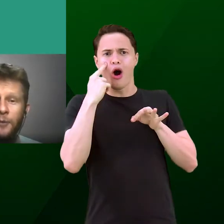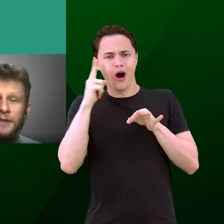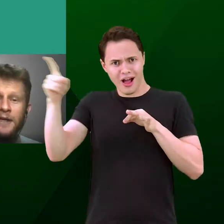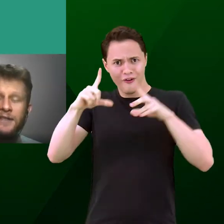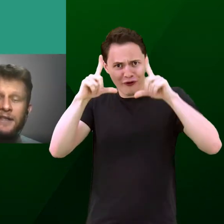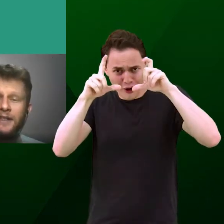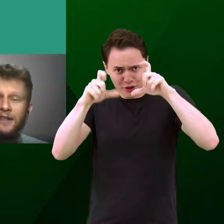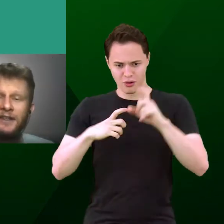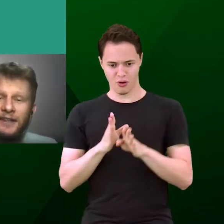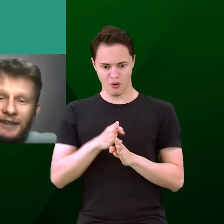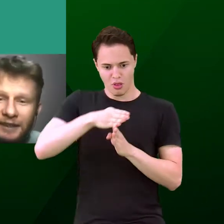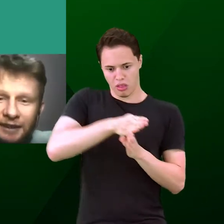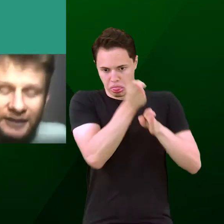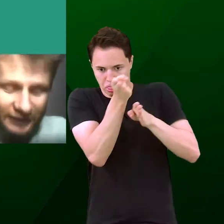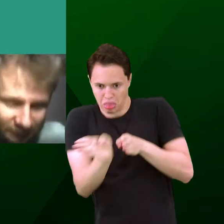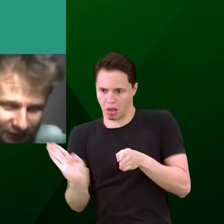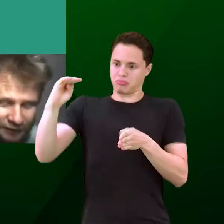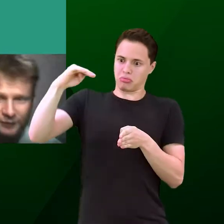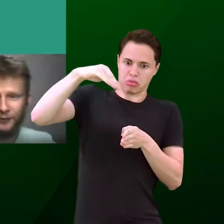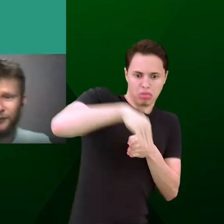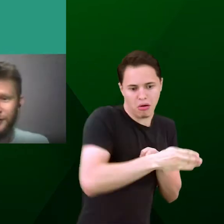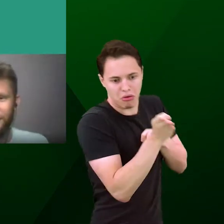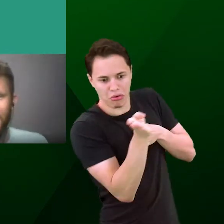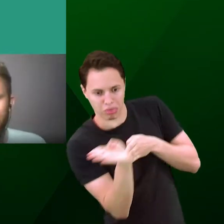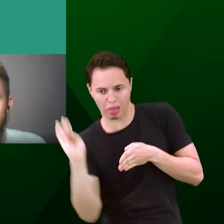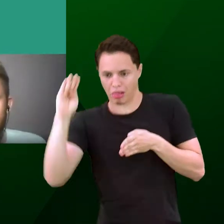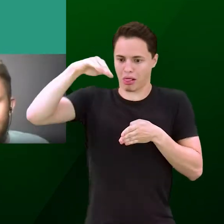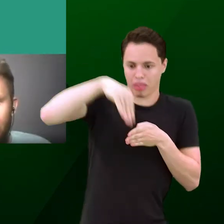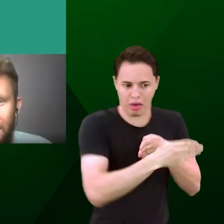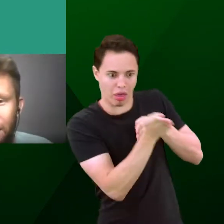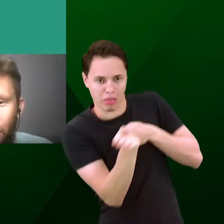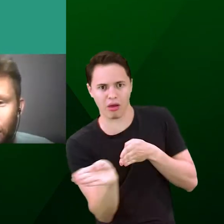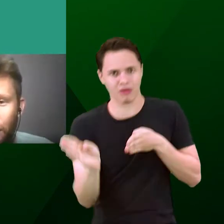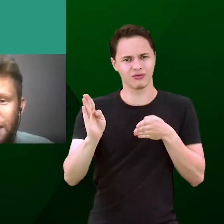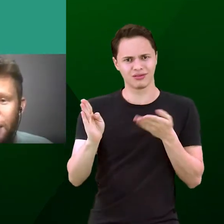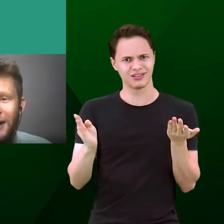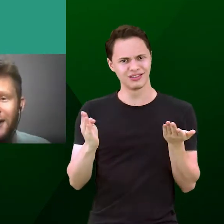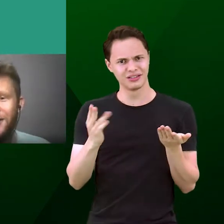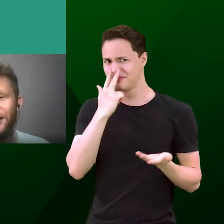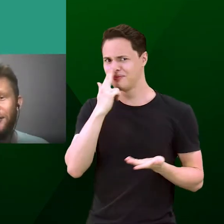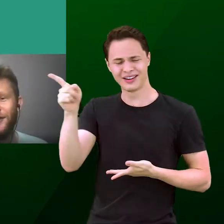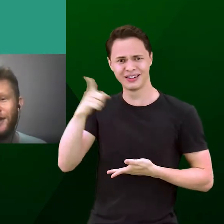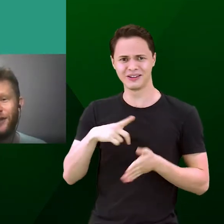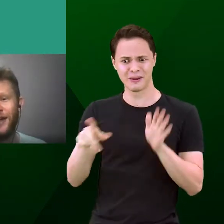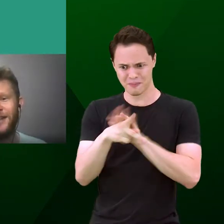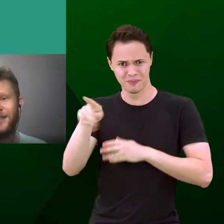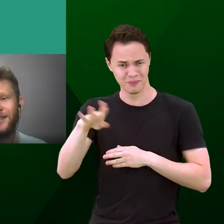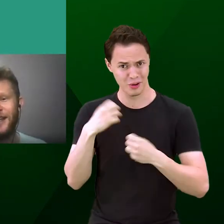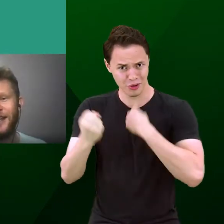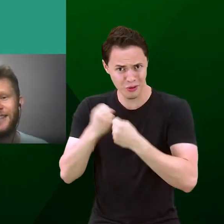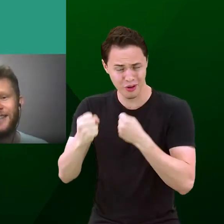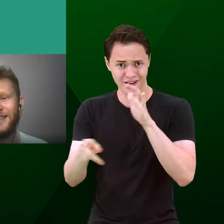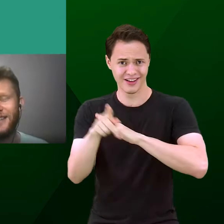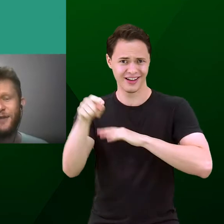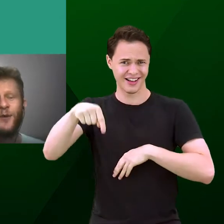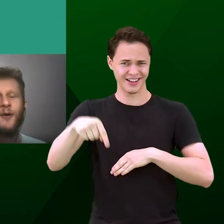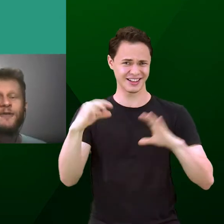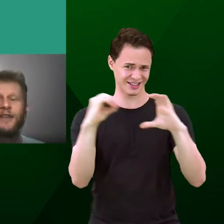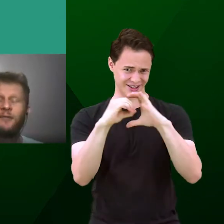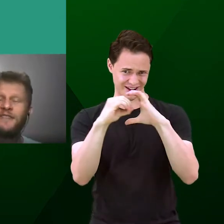pulmonar, fortalece, a gente está vendo aí agora com o Covid, né? Algumas pesquisas já associadas a uma agressividade um